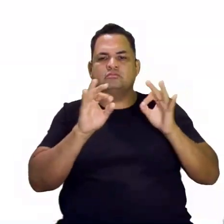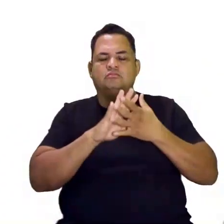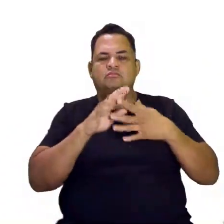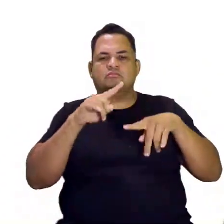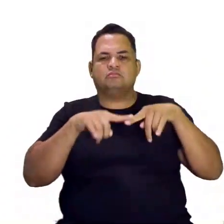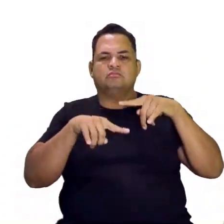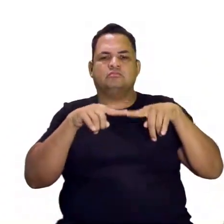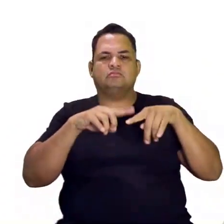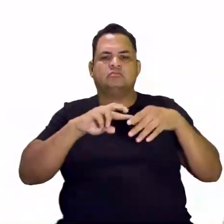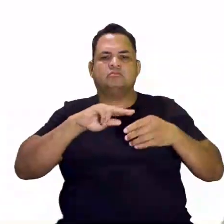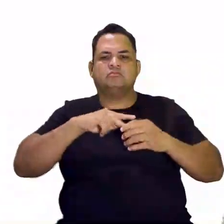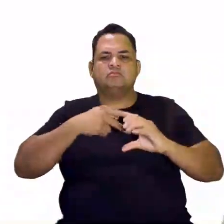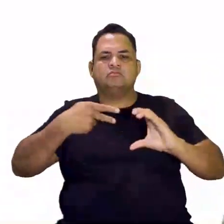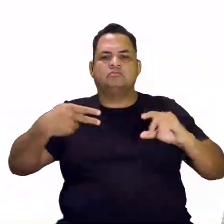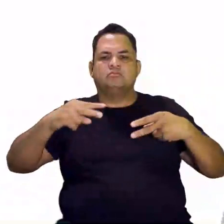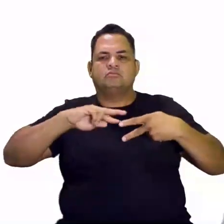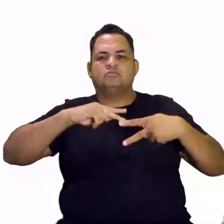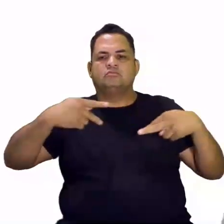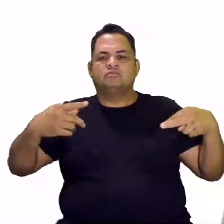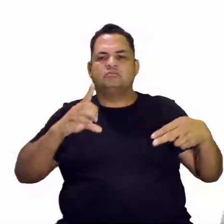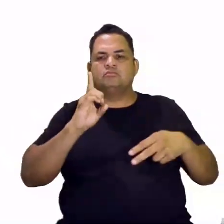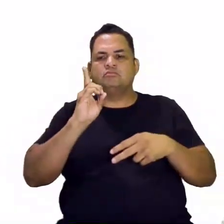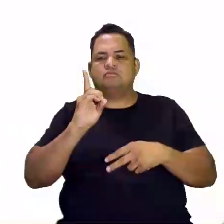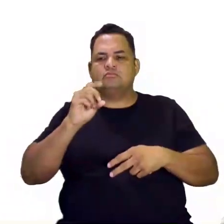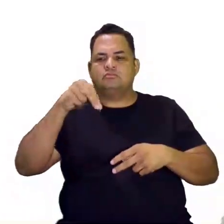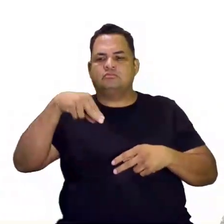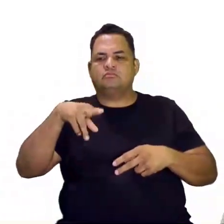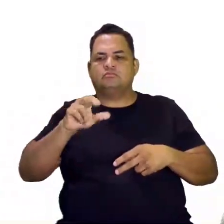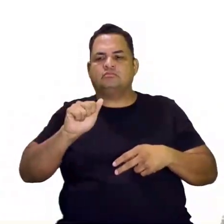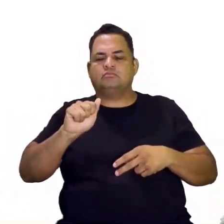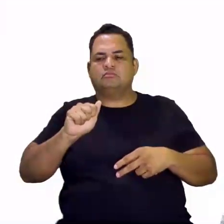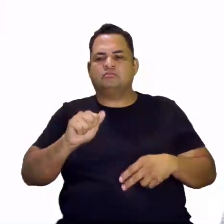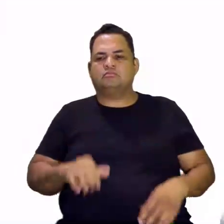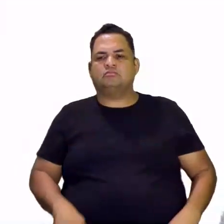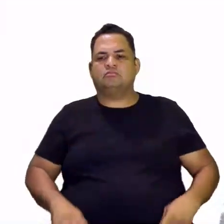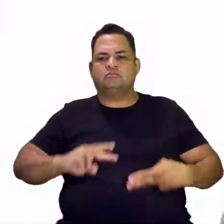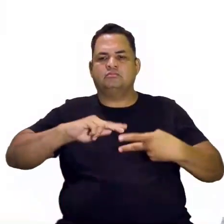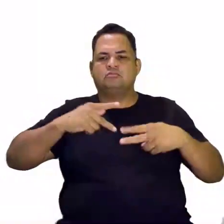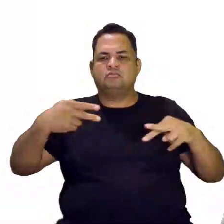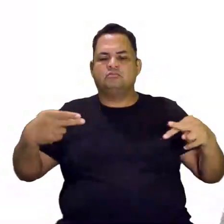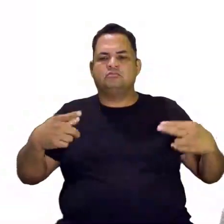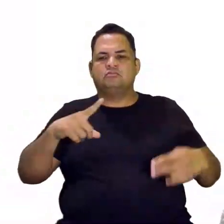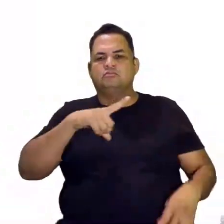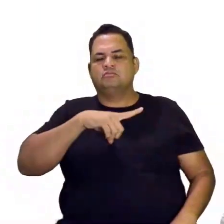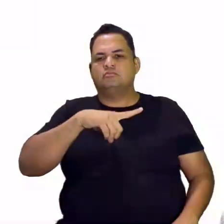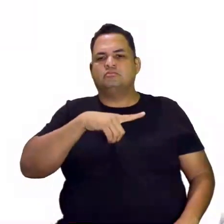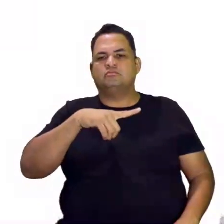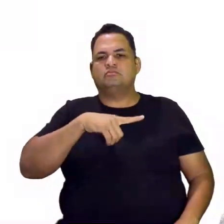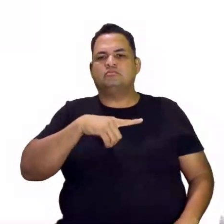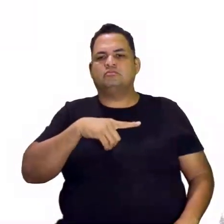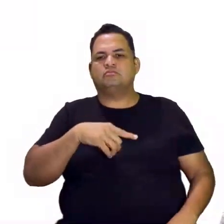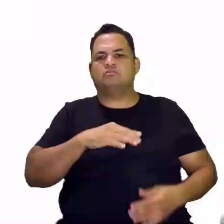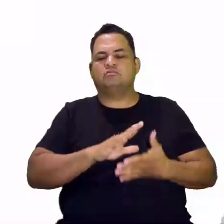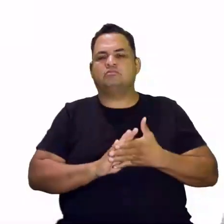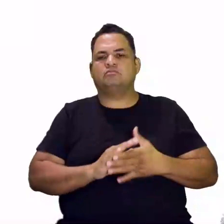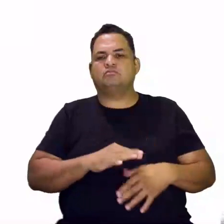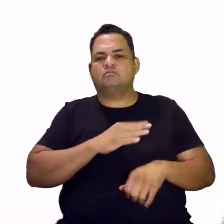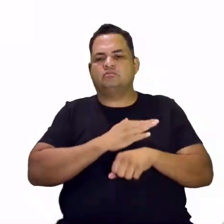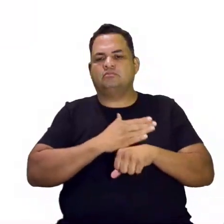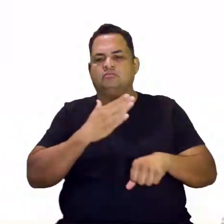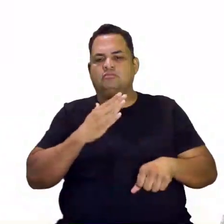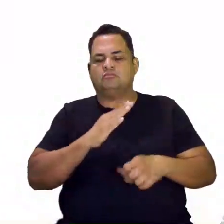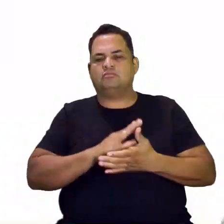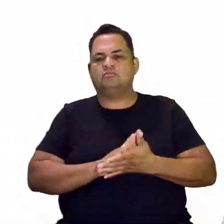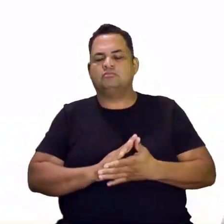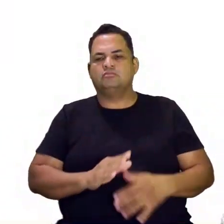material genético, o DNA. Então, as bactérias, elas têm o ácido